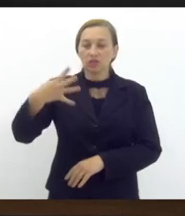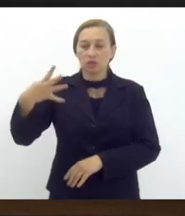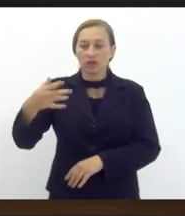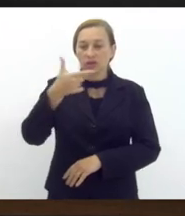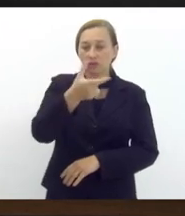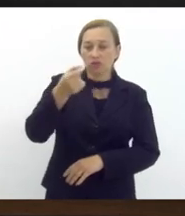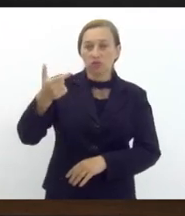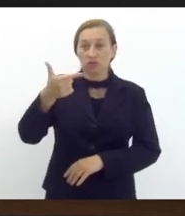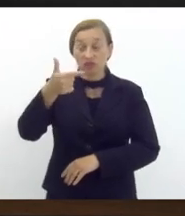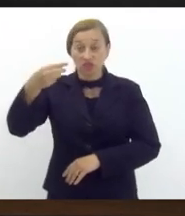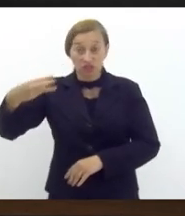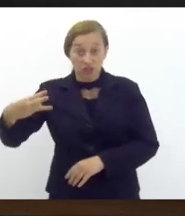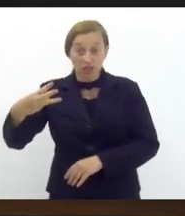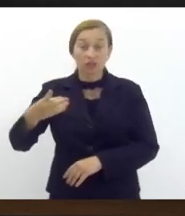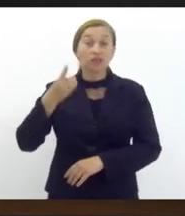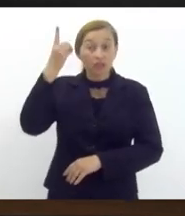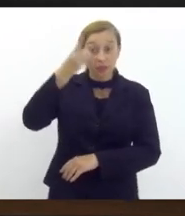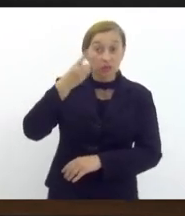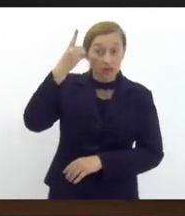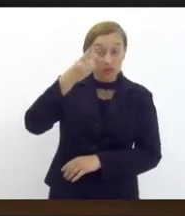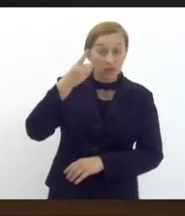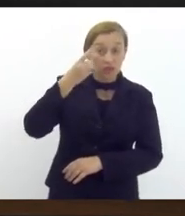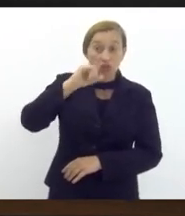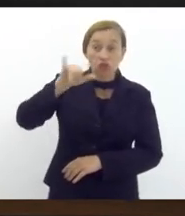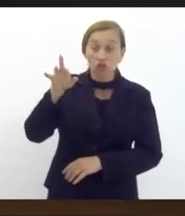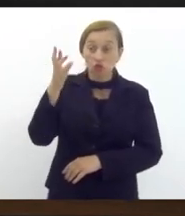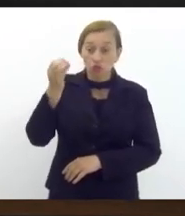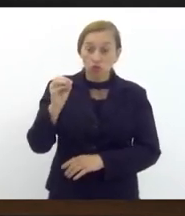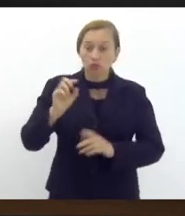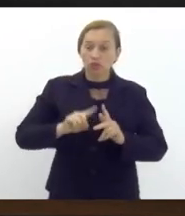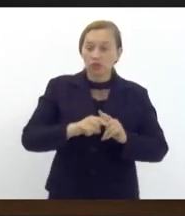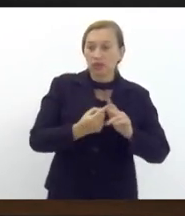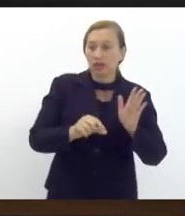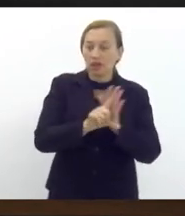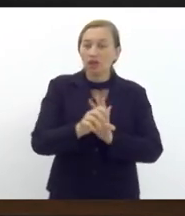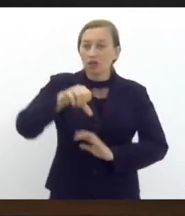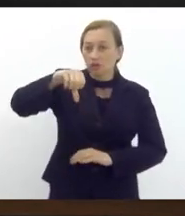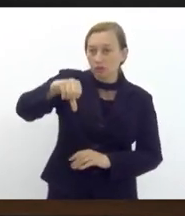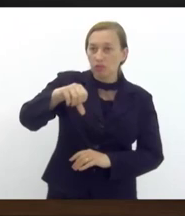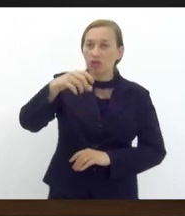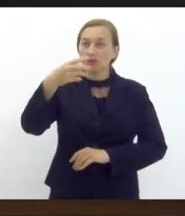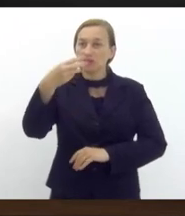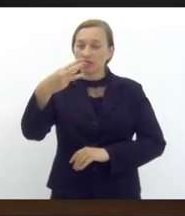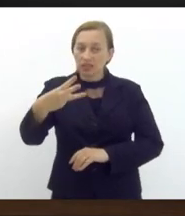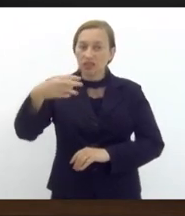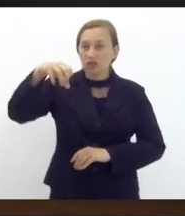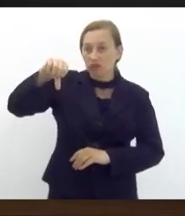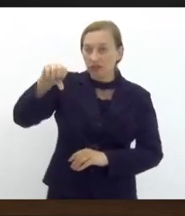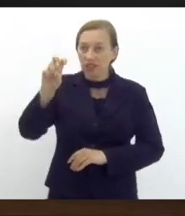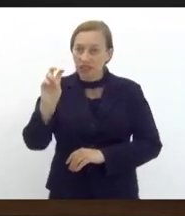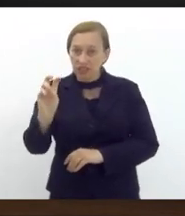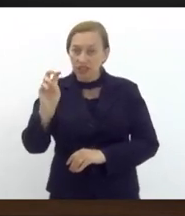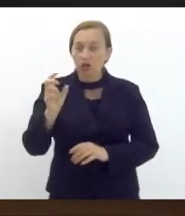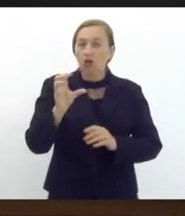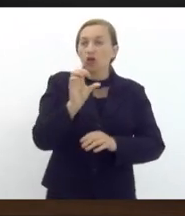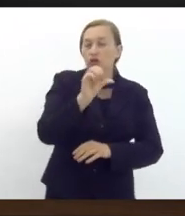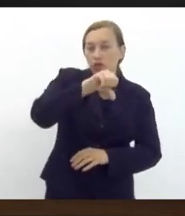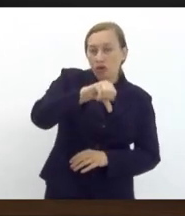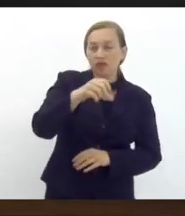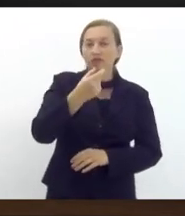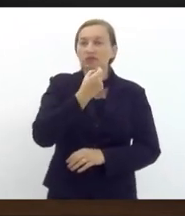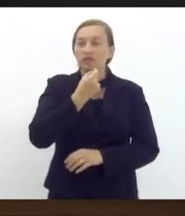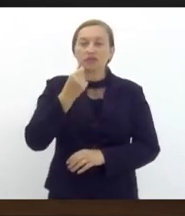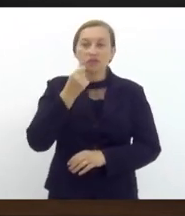2023 de autoria do deputado Júlio Rocha que altera a lei 9395 de 9 de setembro de